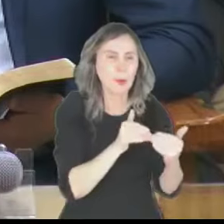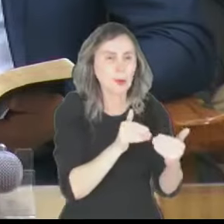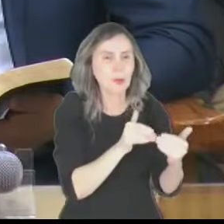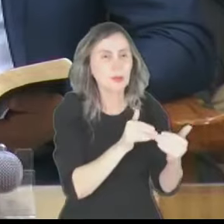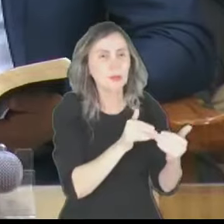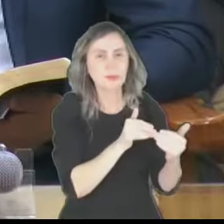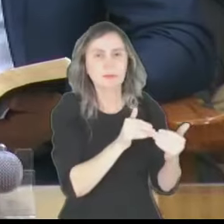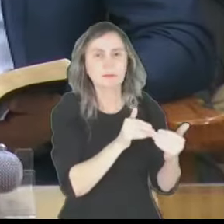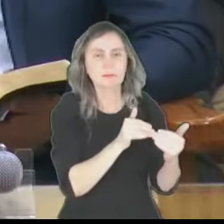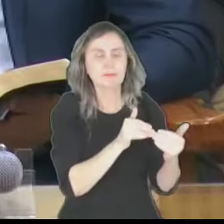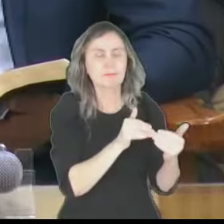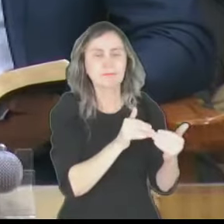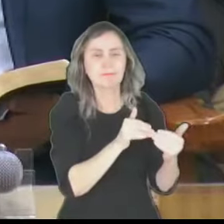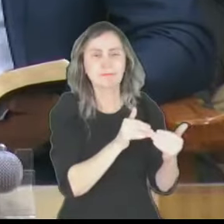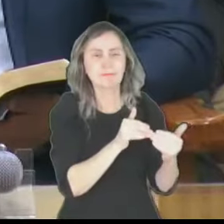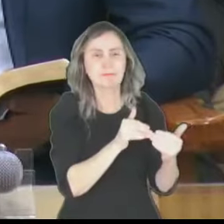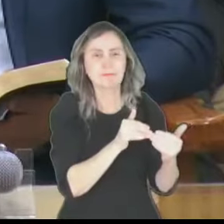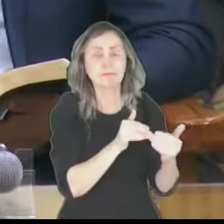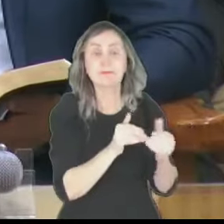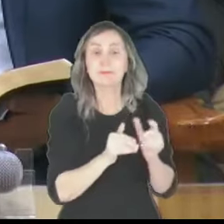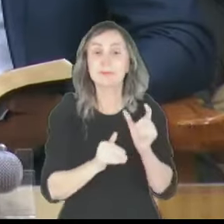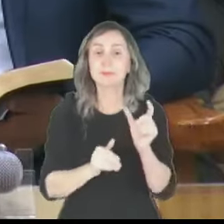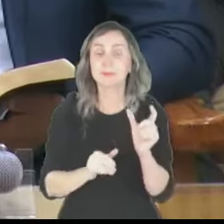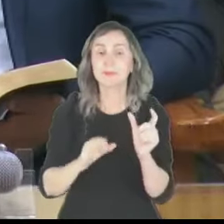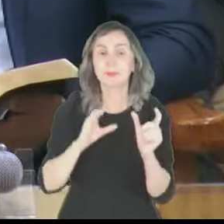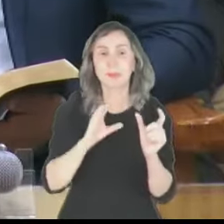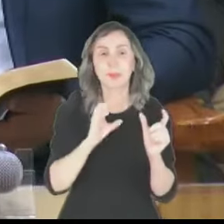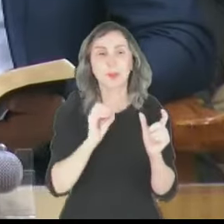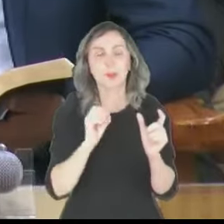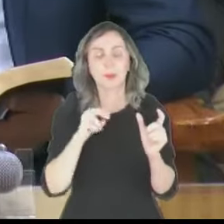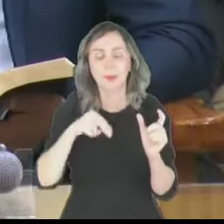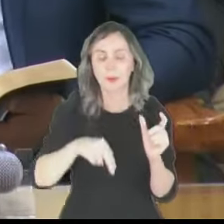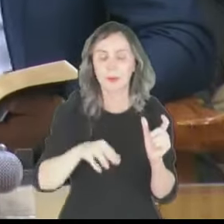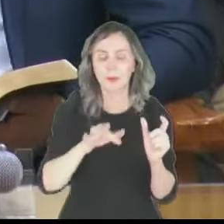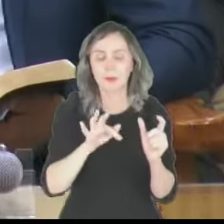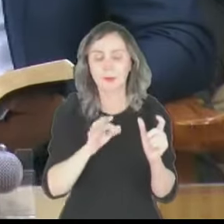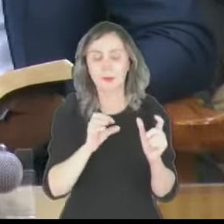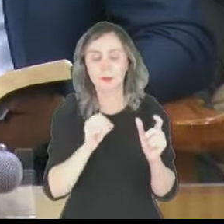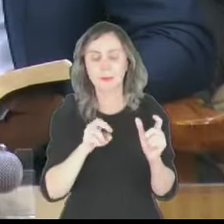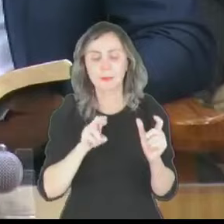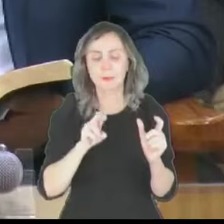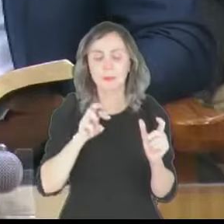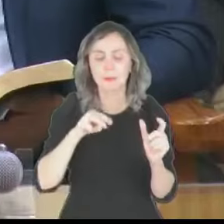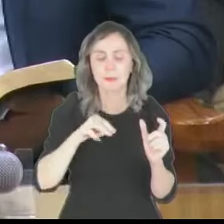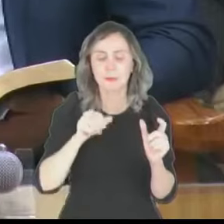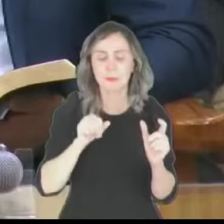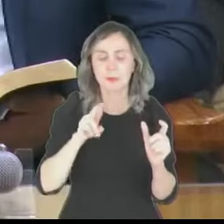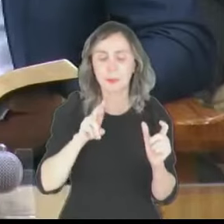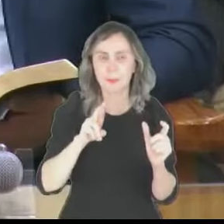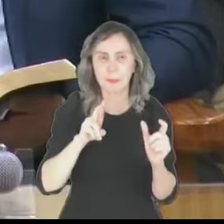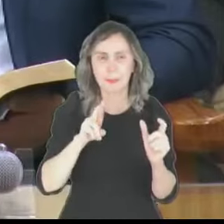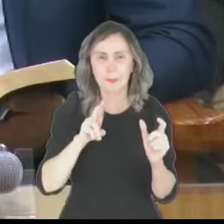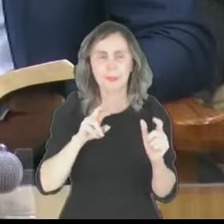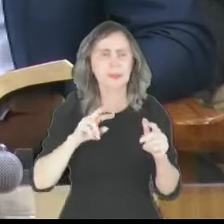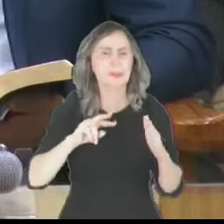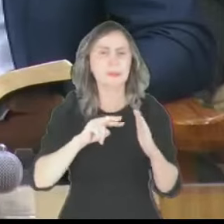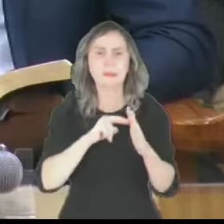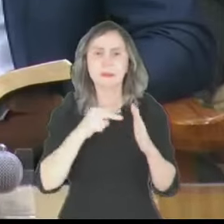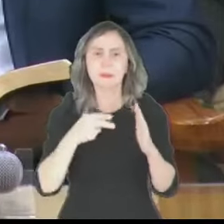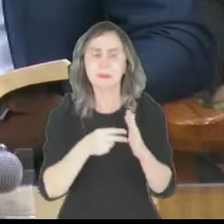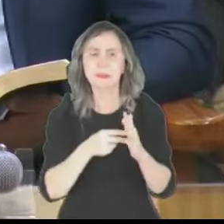Essa palavra Susquematizo no grego É moldar-se De acordo com